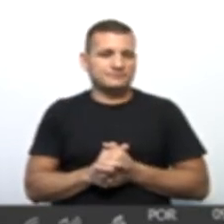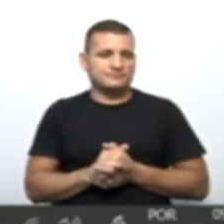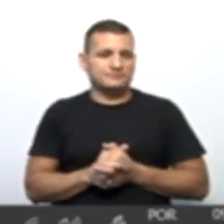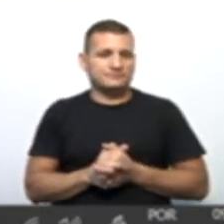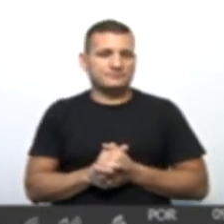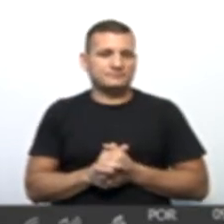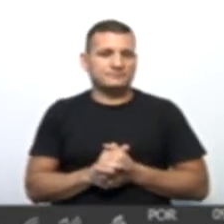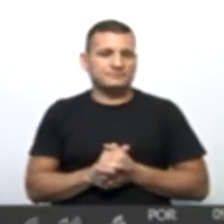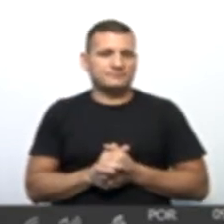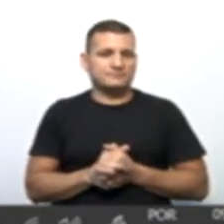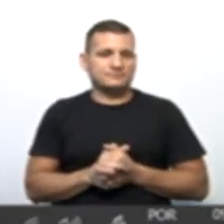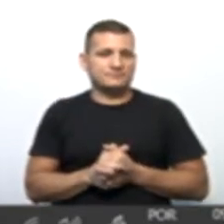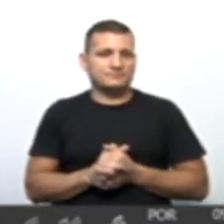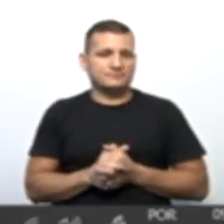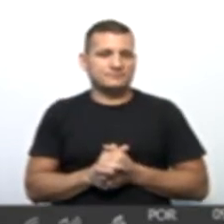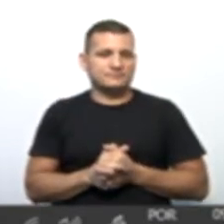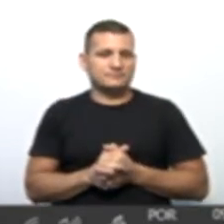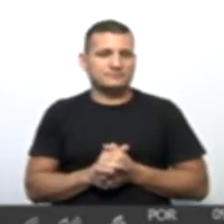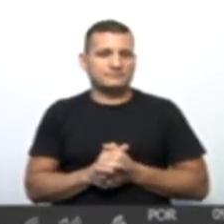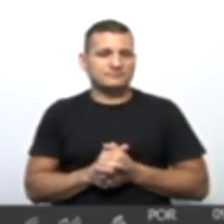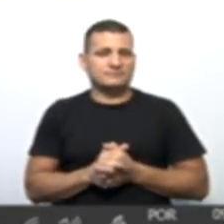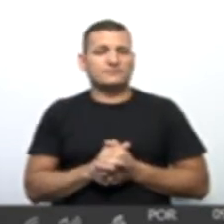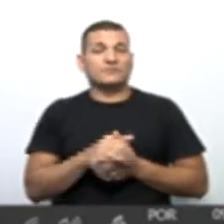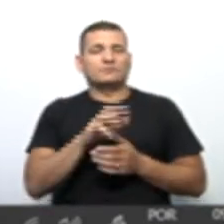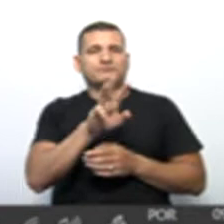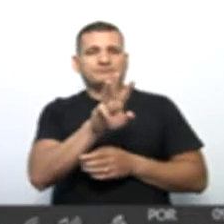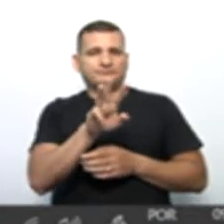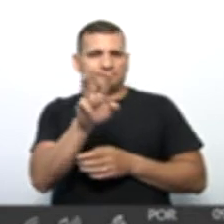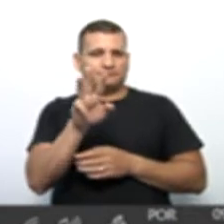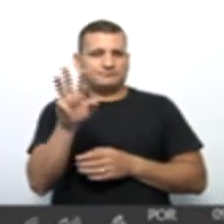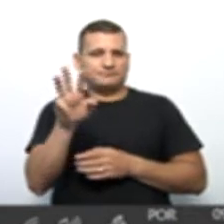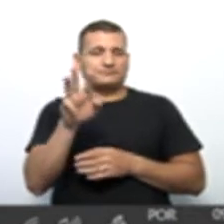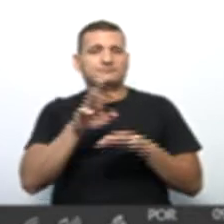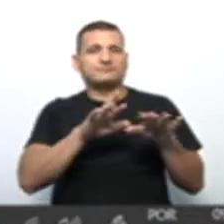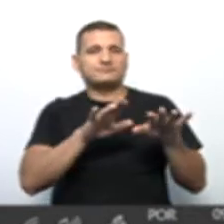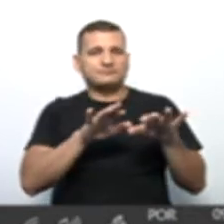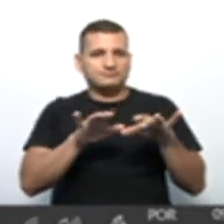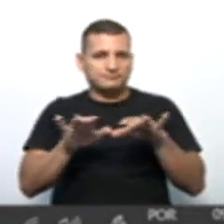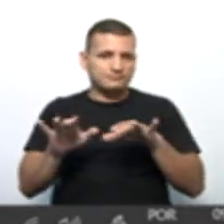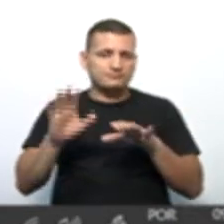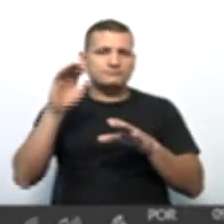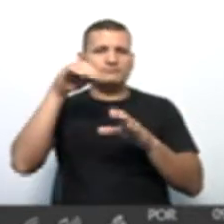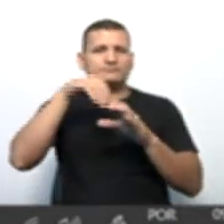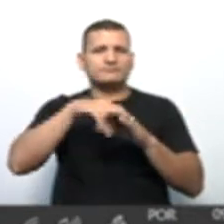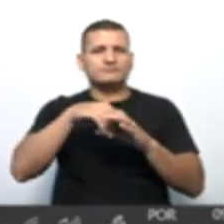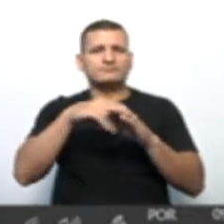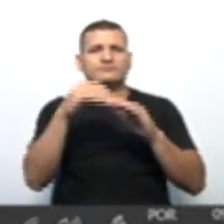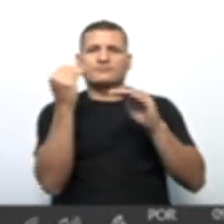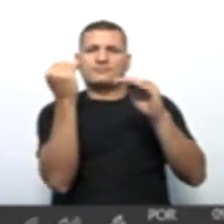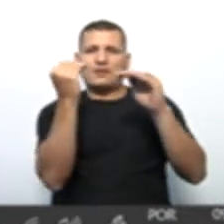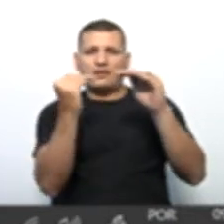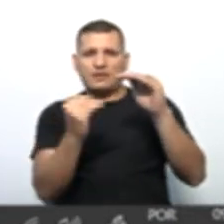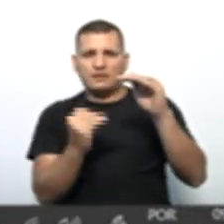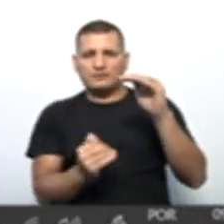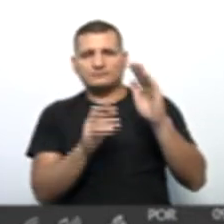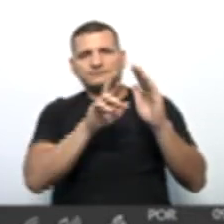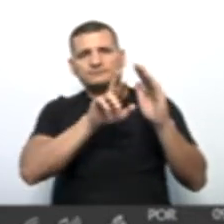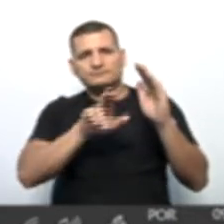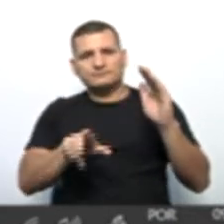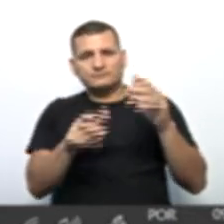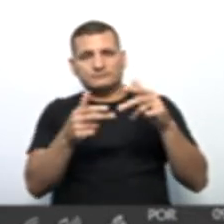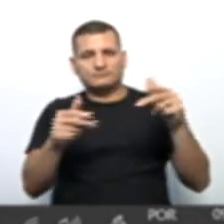nome dele é o strep você vai ser só ele e aqui dentro de você tem várias utilizou a utilidade dentro dele e